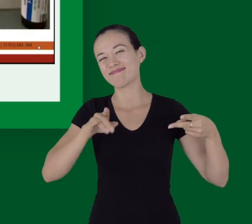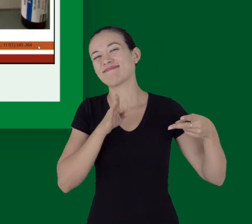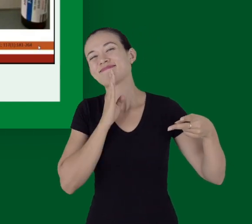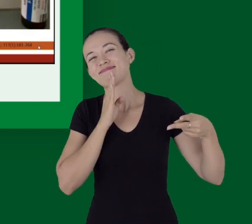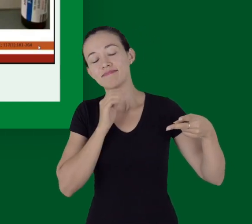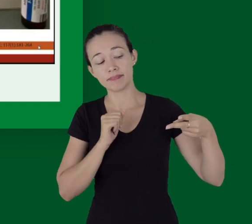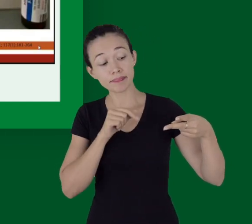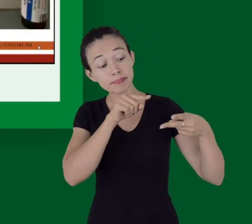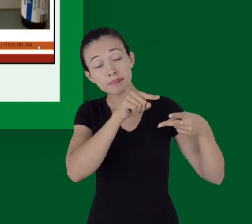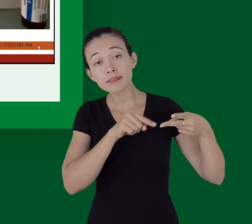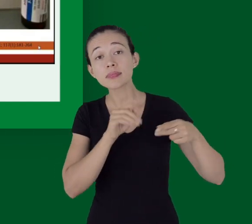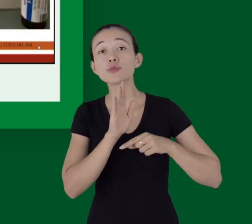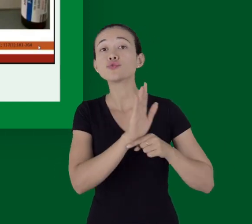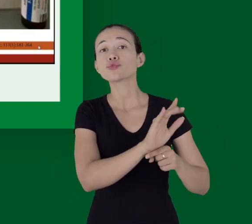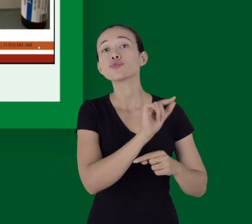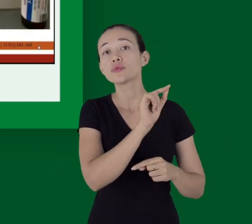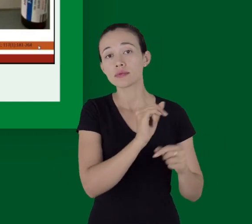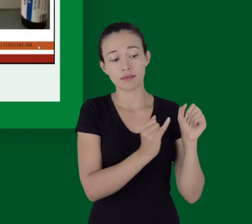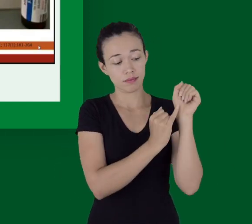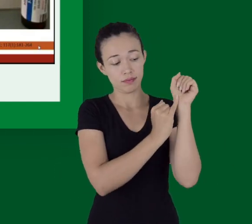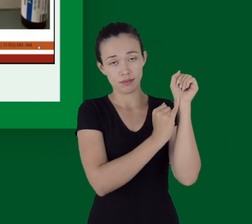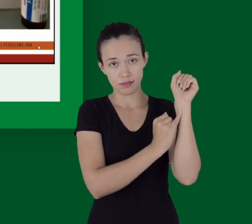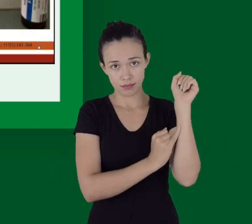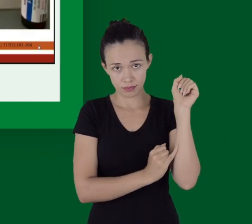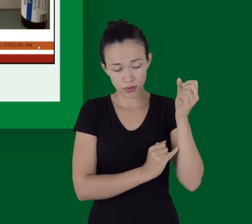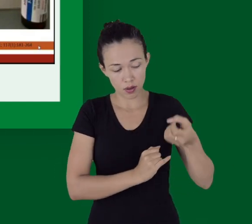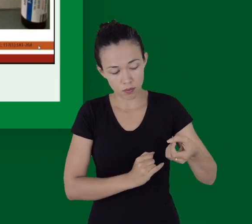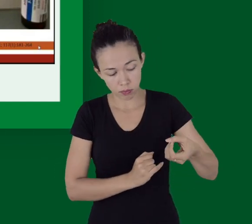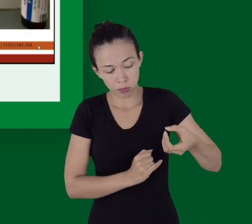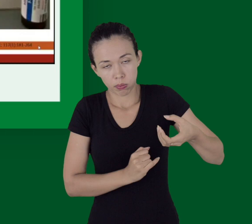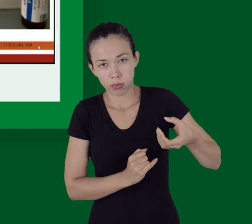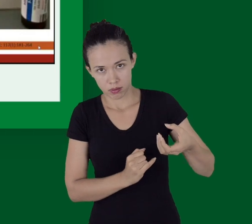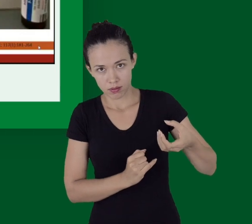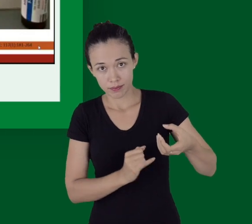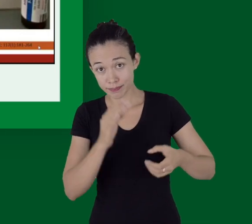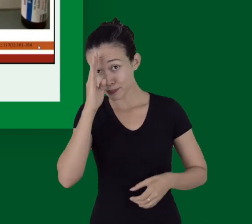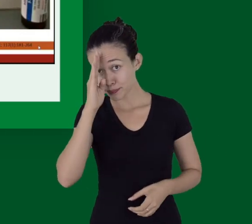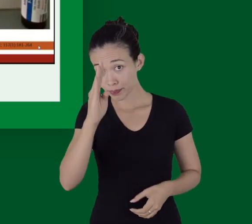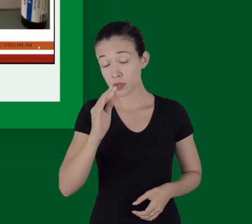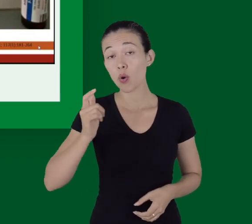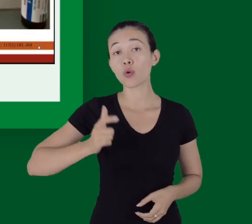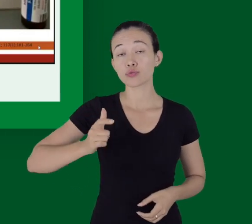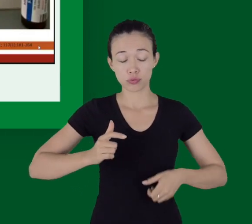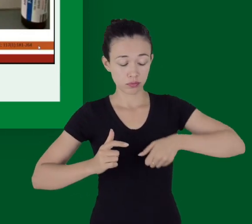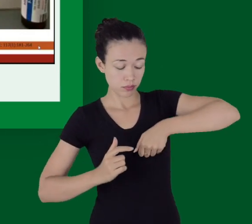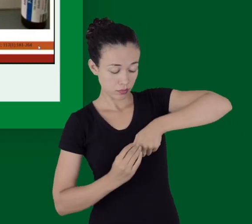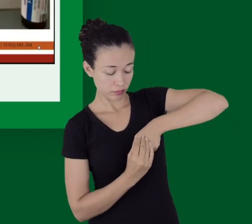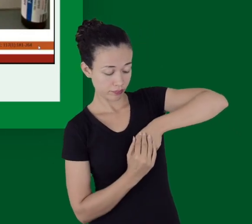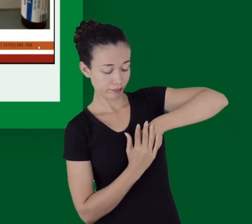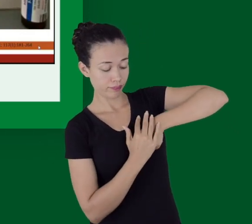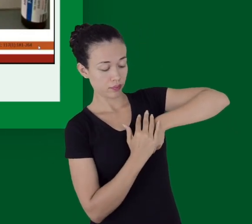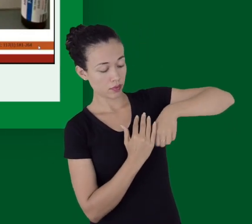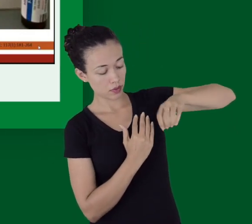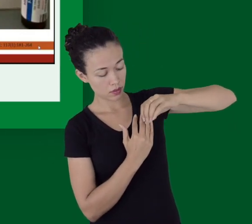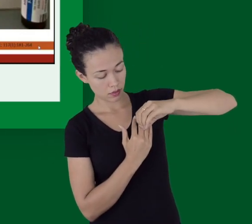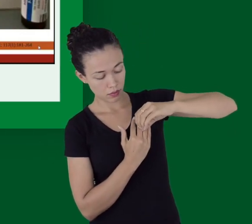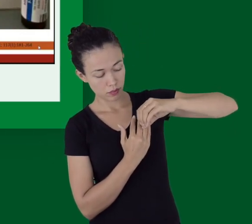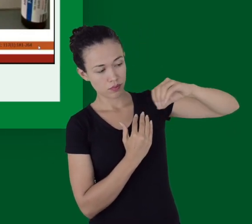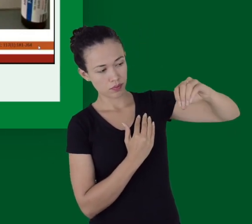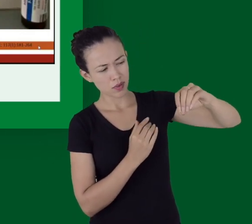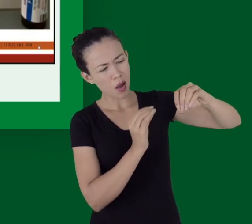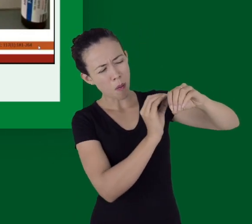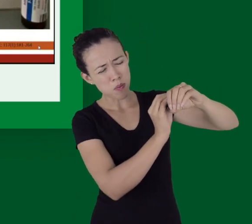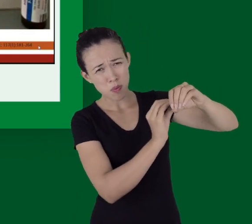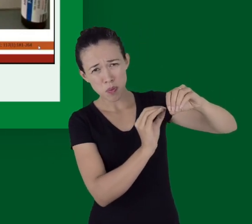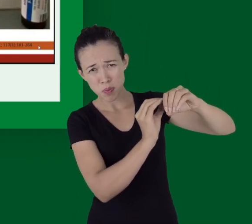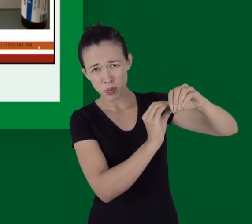que a gente usa, ele é o quê? Ele é um vasodilatador, principalmente coronariano. Então, ele vai vasodilatar a